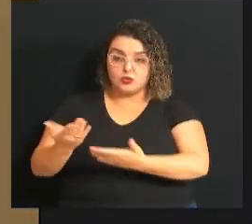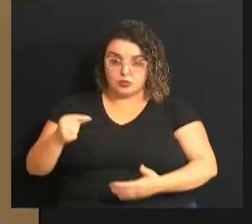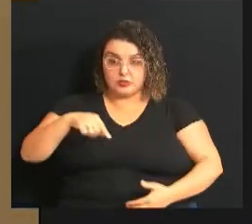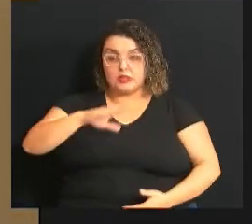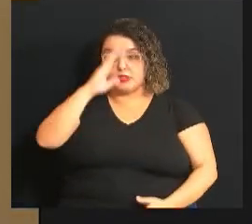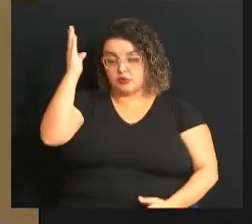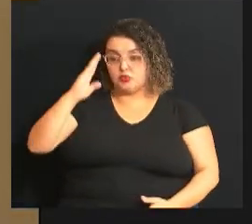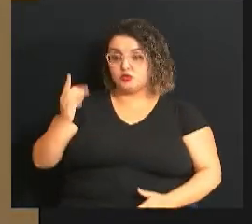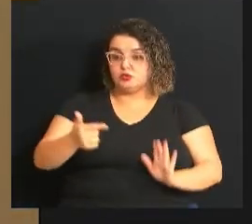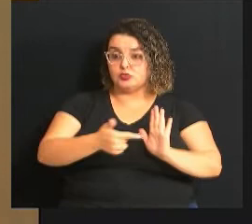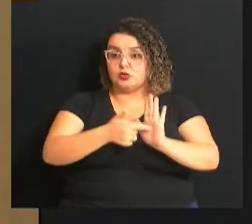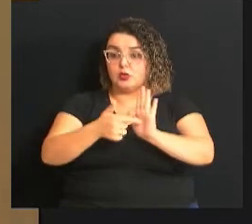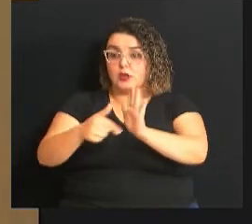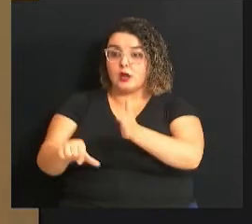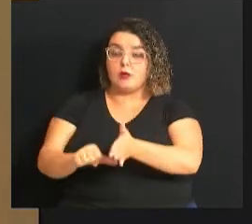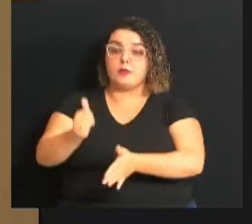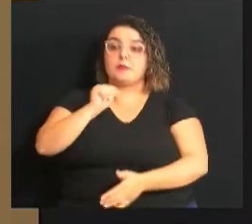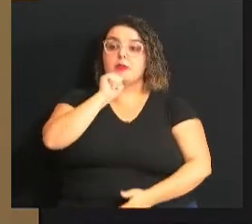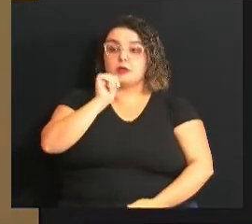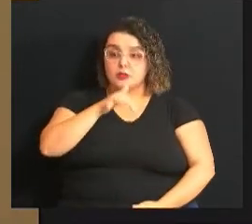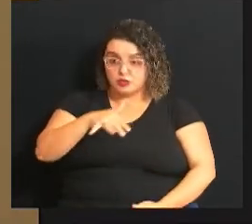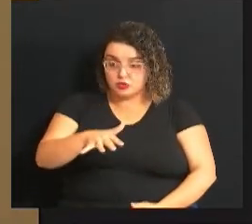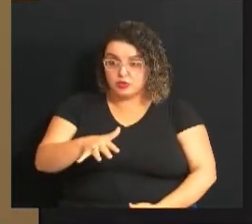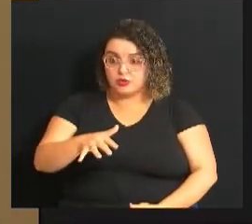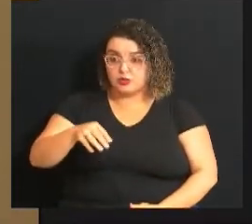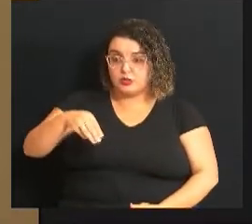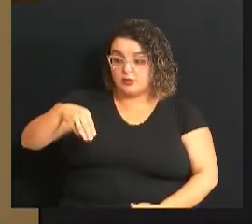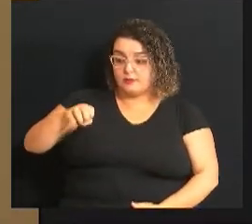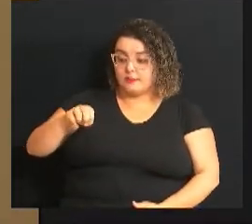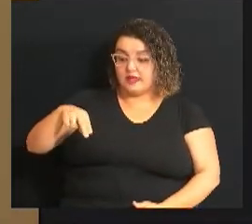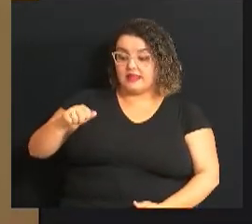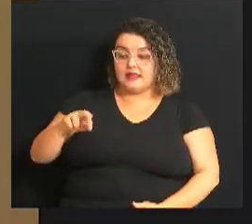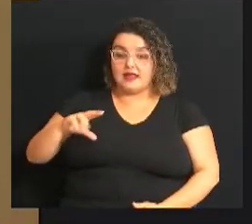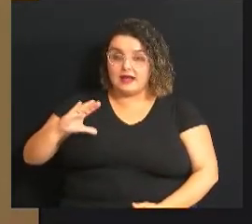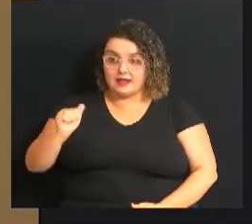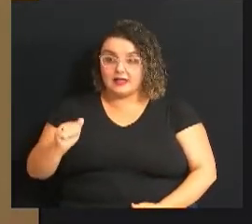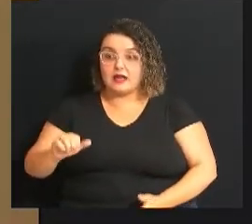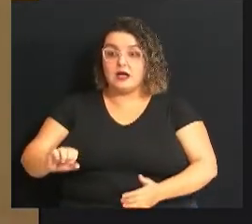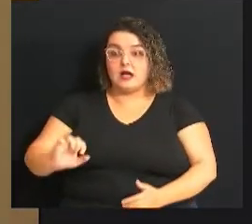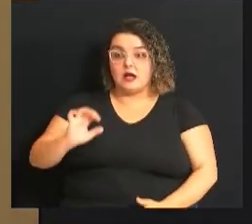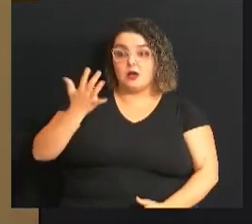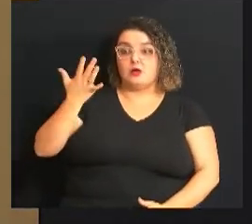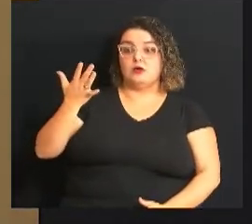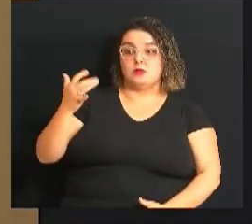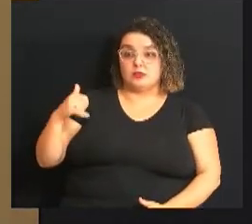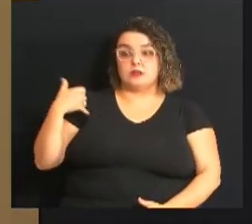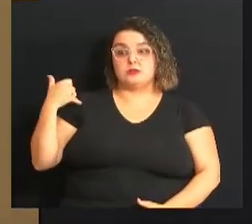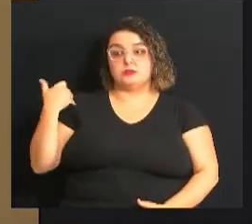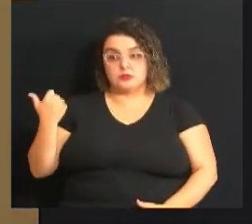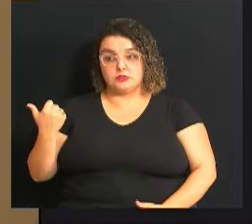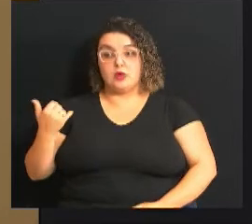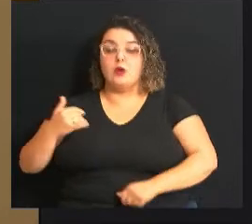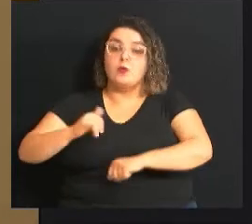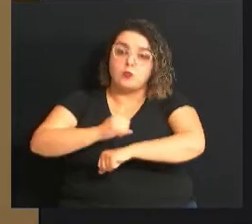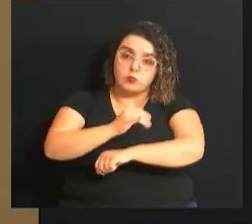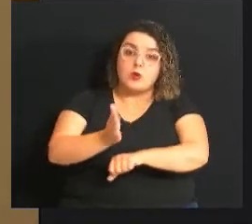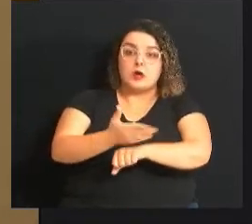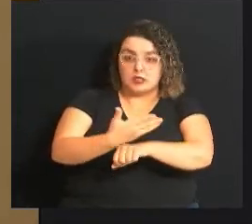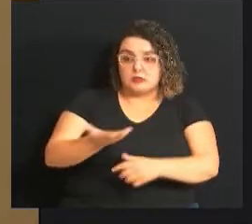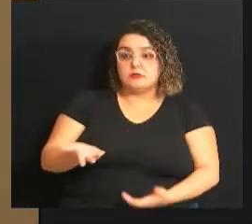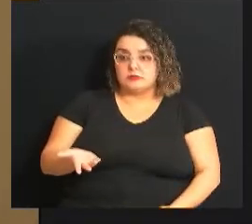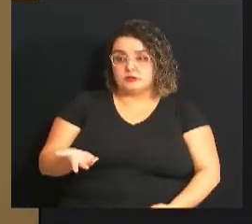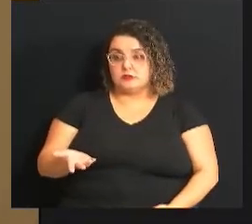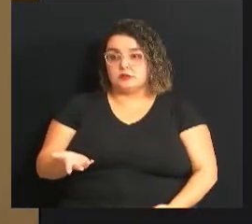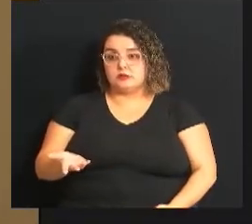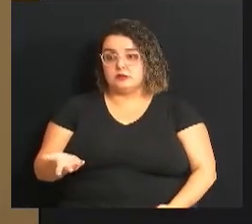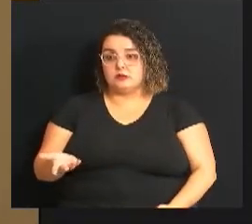que a primeira menstruação, que a gente chama de menarca, acontece mais cedo nas meninas com excesso de peso. Então, vamos